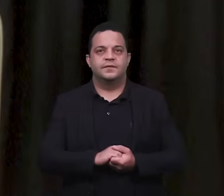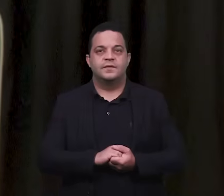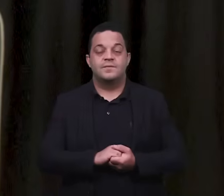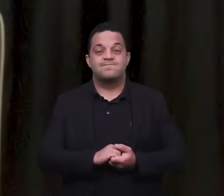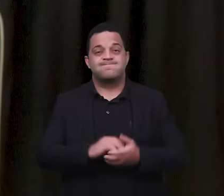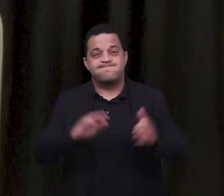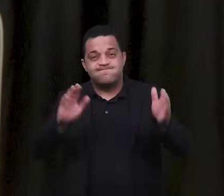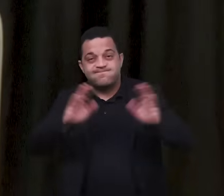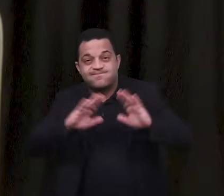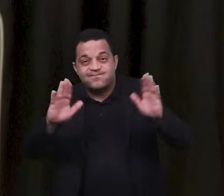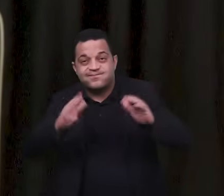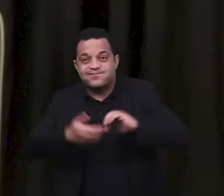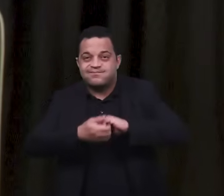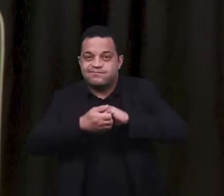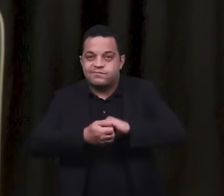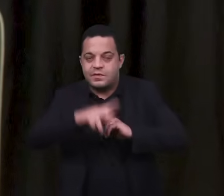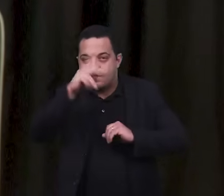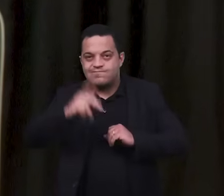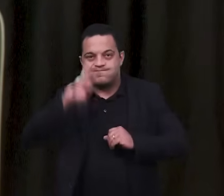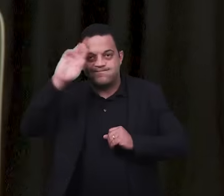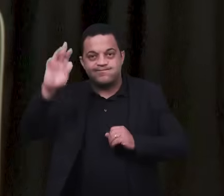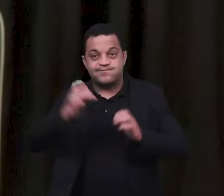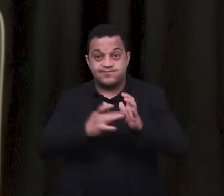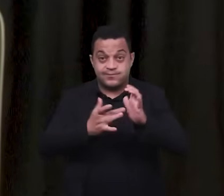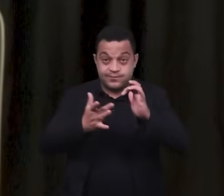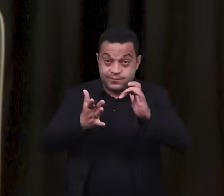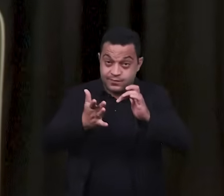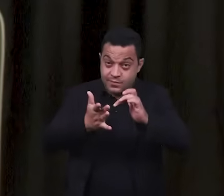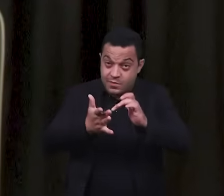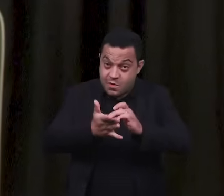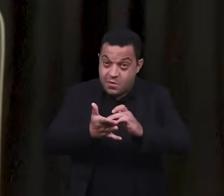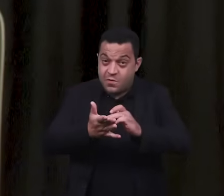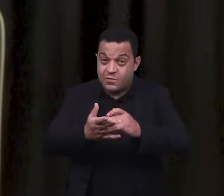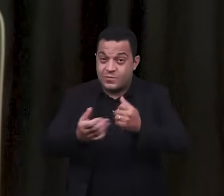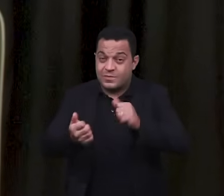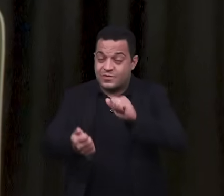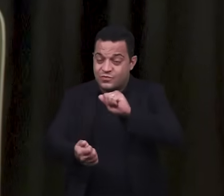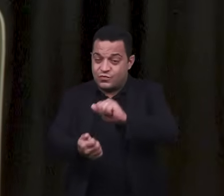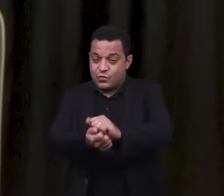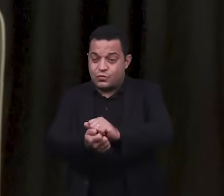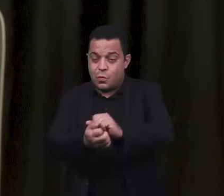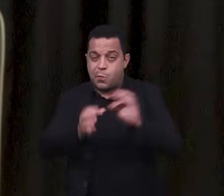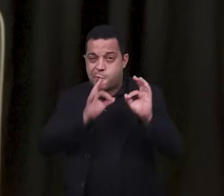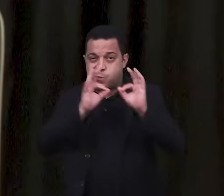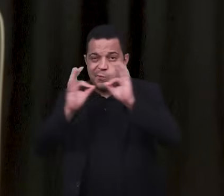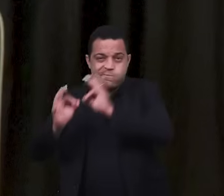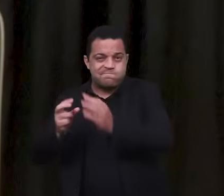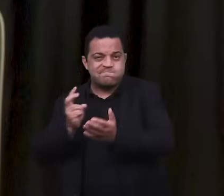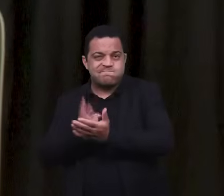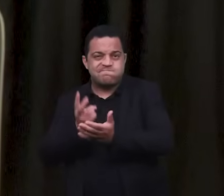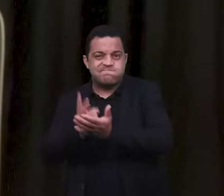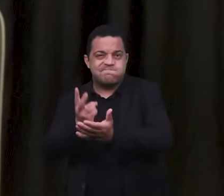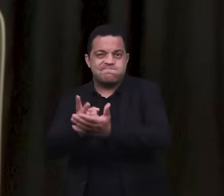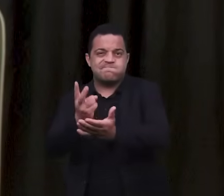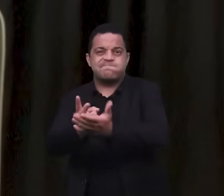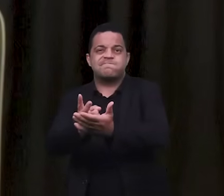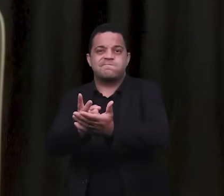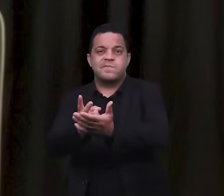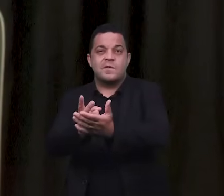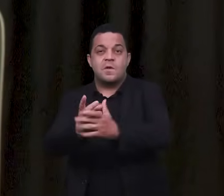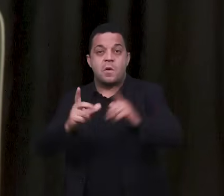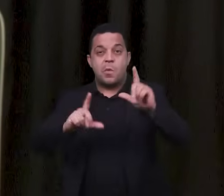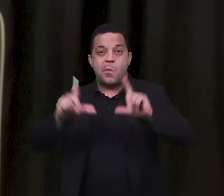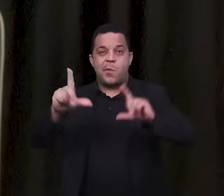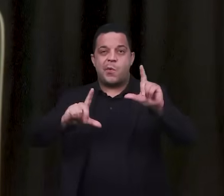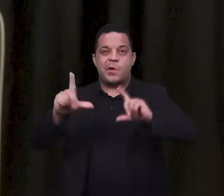Olá, eu quero saudar a todos com a paz do Senhor Jesus, saudar a você que participa conosco, está sempre acompanhando conosco o nosso